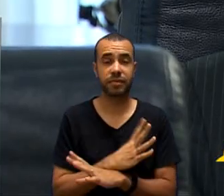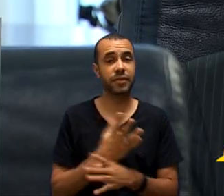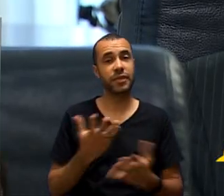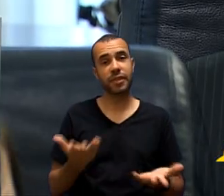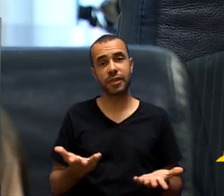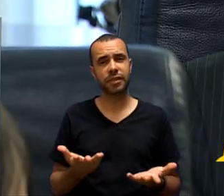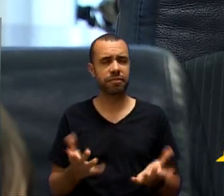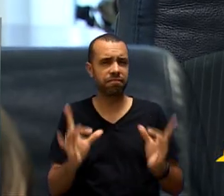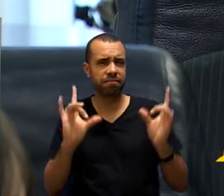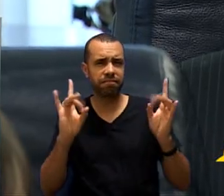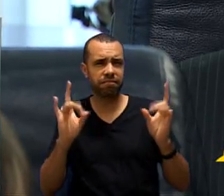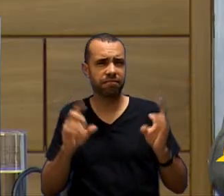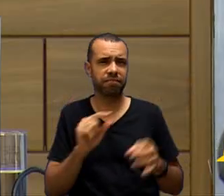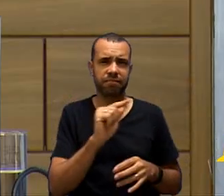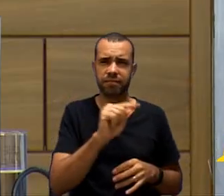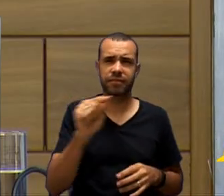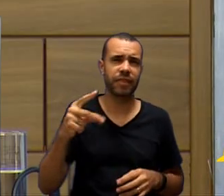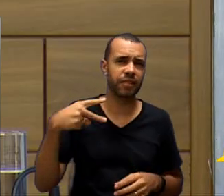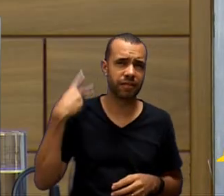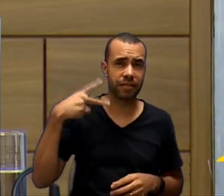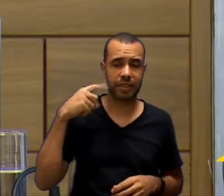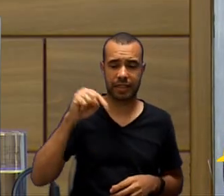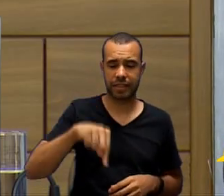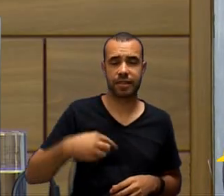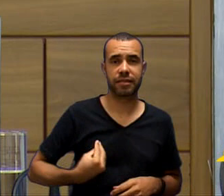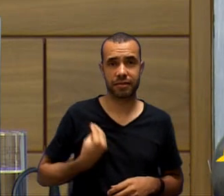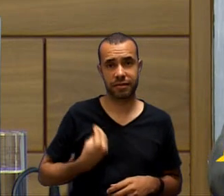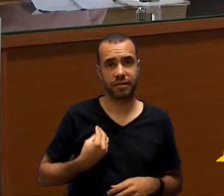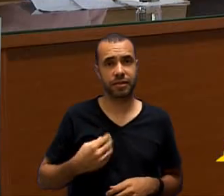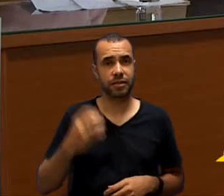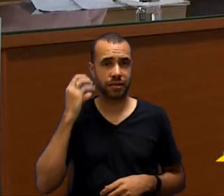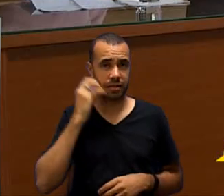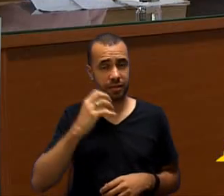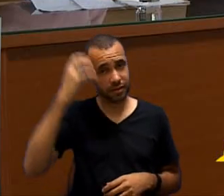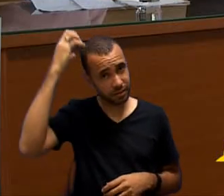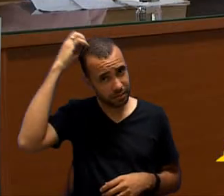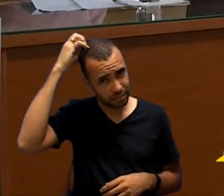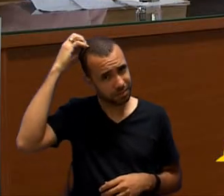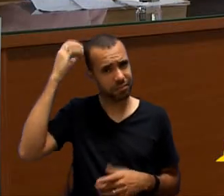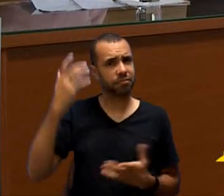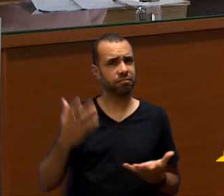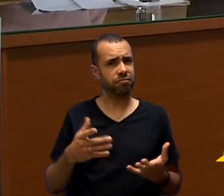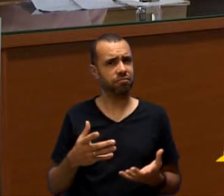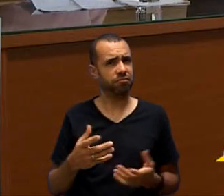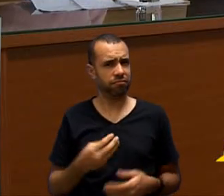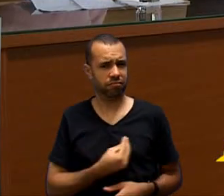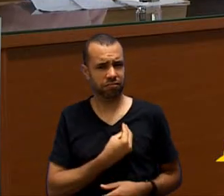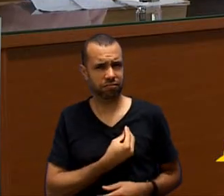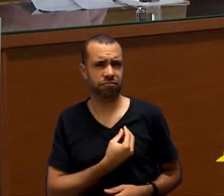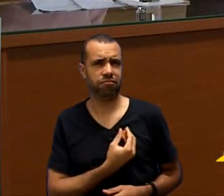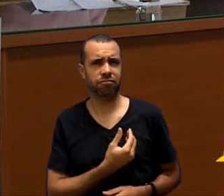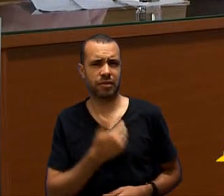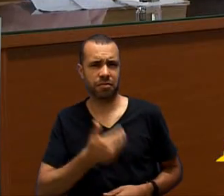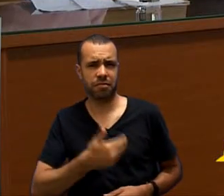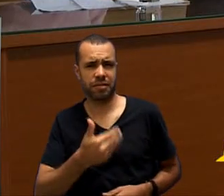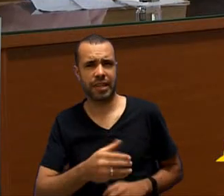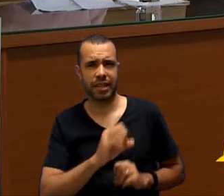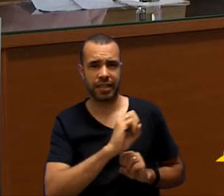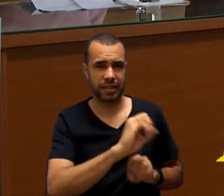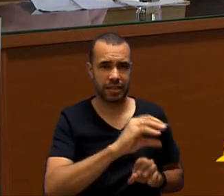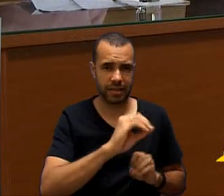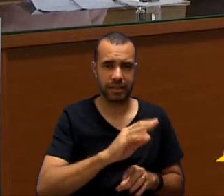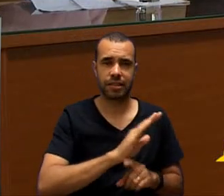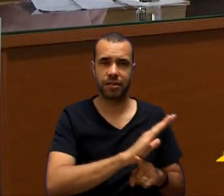especial os vereadores e as vereadoras aqui presentes, o vereador Périx, muito atuante na área de educação, o vereador